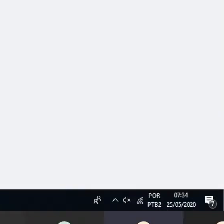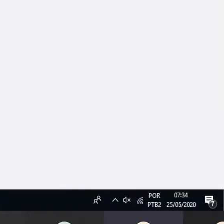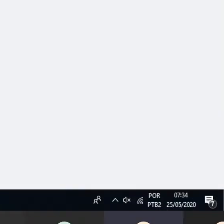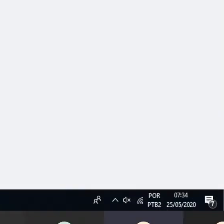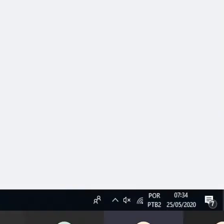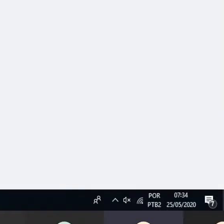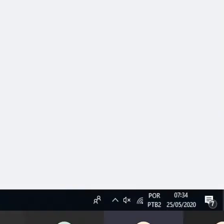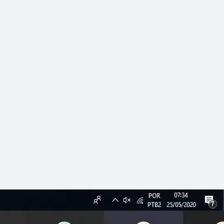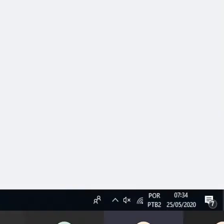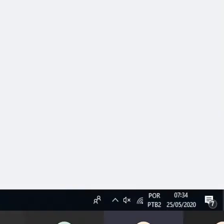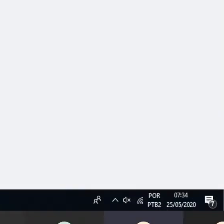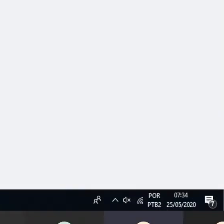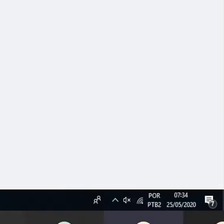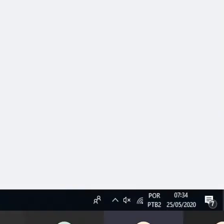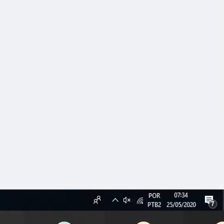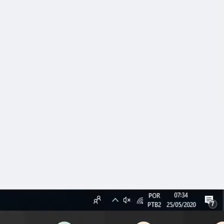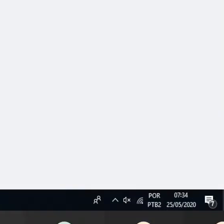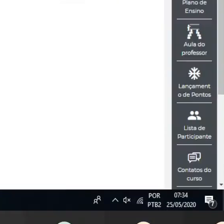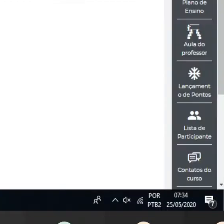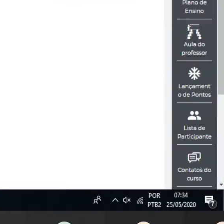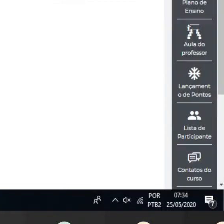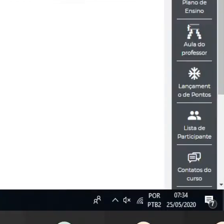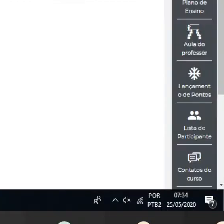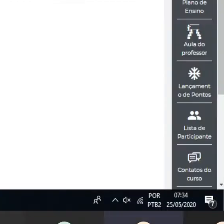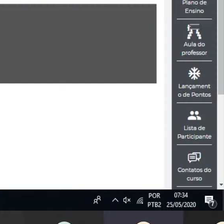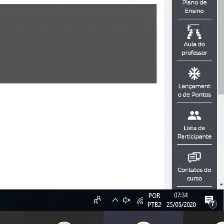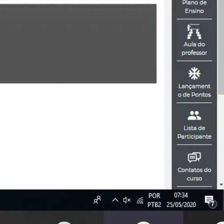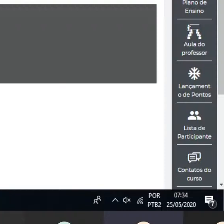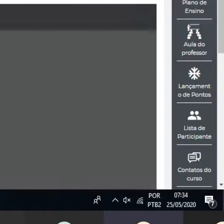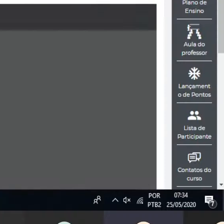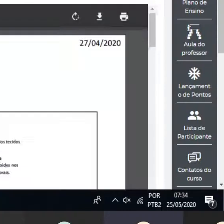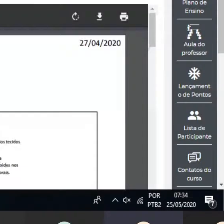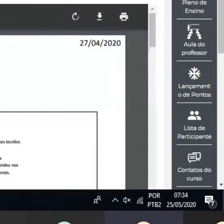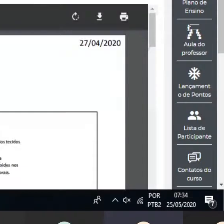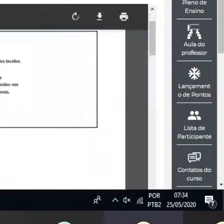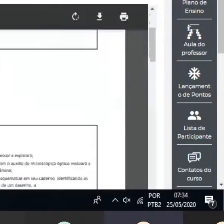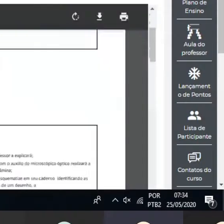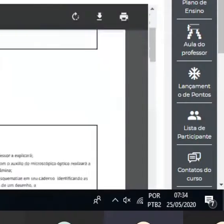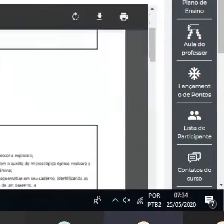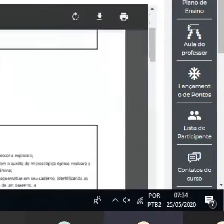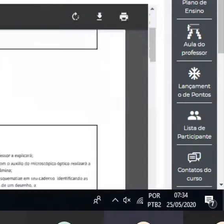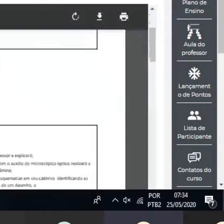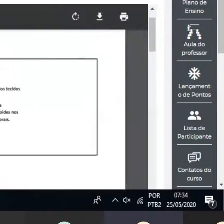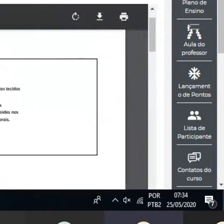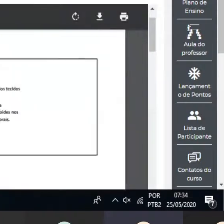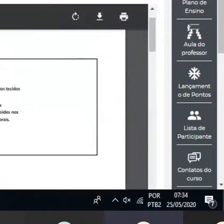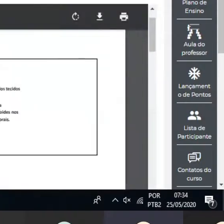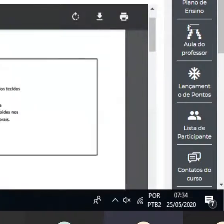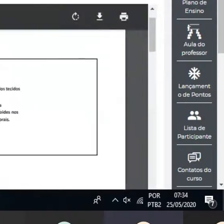Vamos ver se a internet vai colaborar. E hoje eu vou precisar dela. Ó,